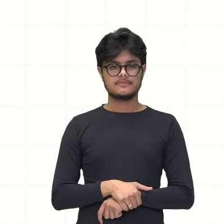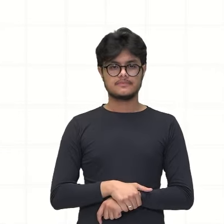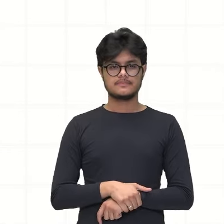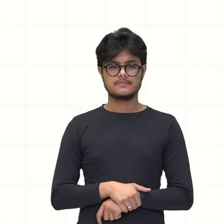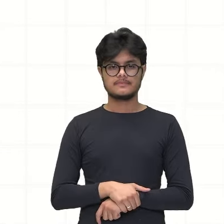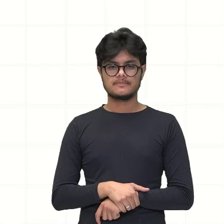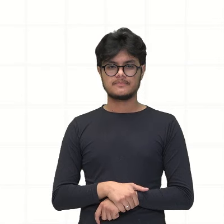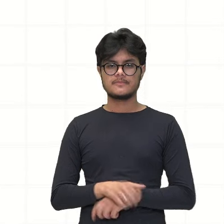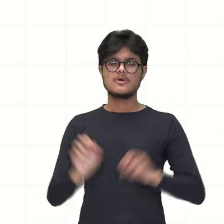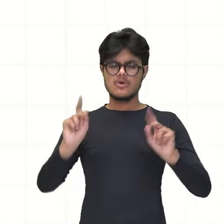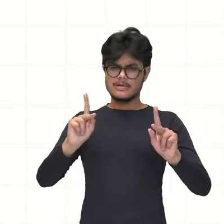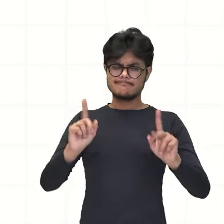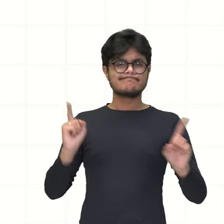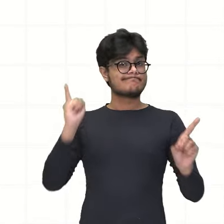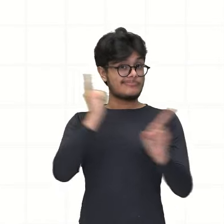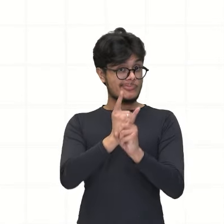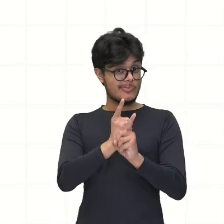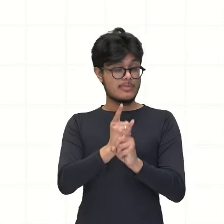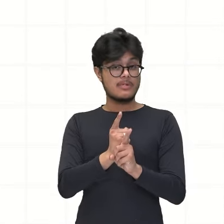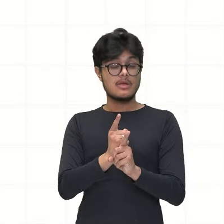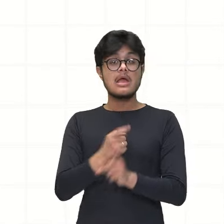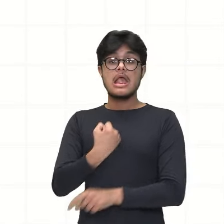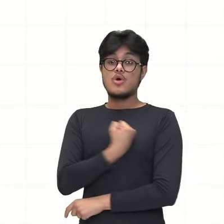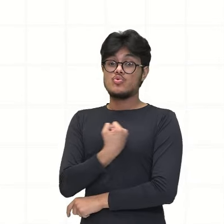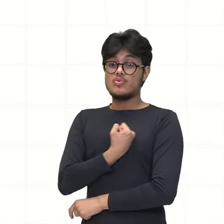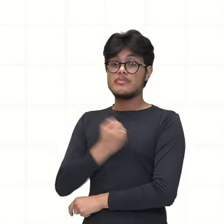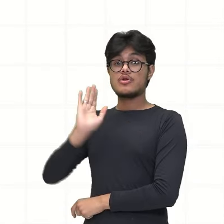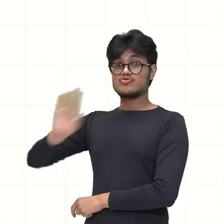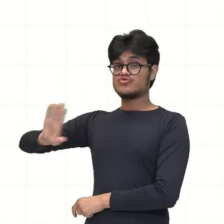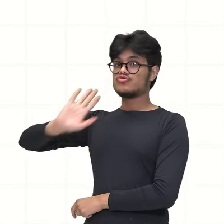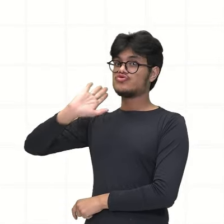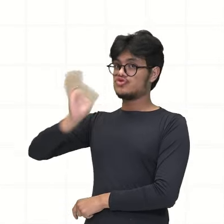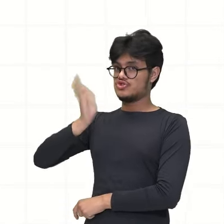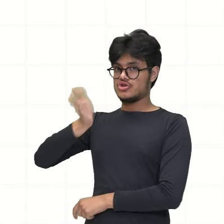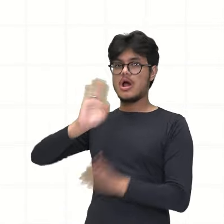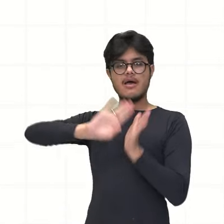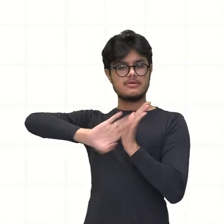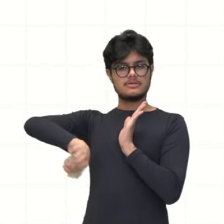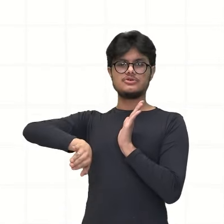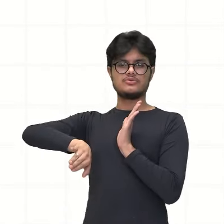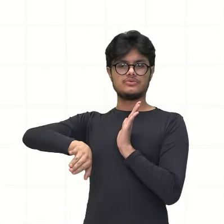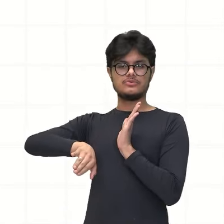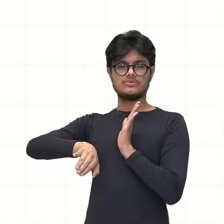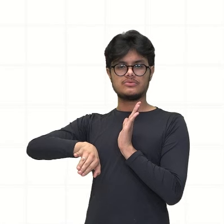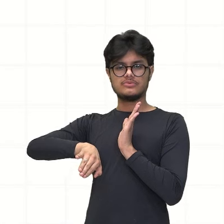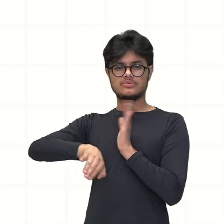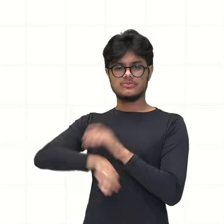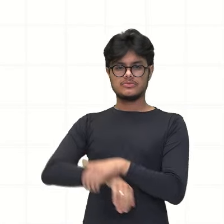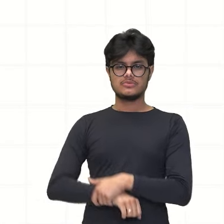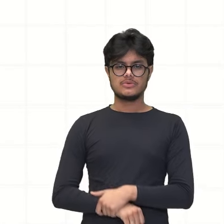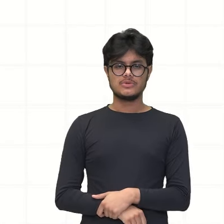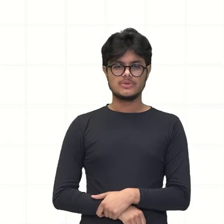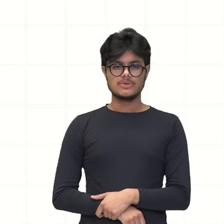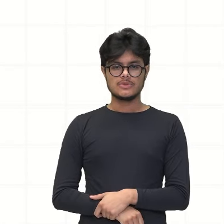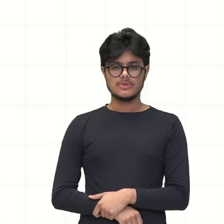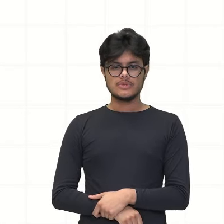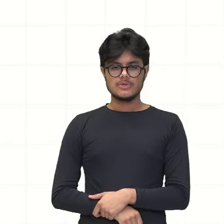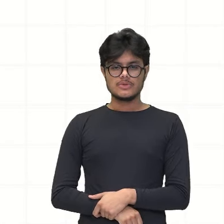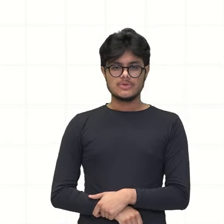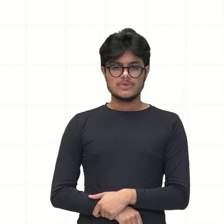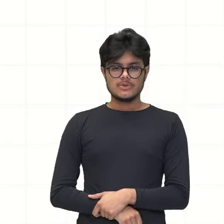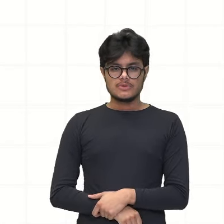43,20. Esse aqui é o valor que ela obteve de desconto. Tá